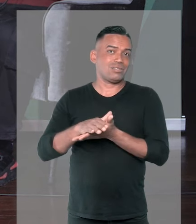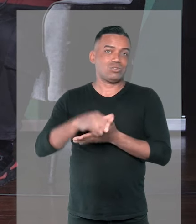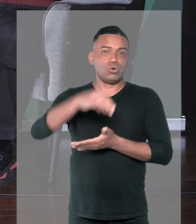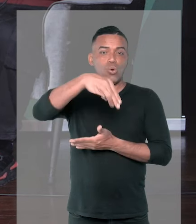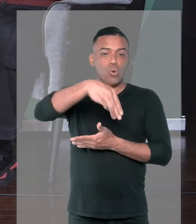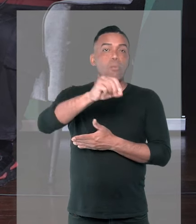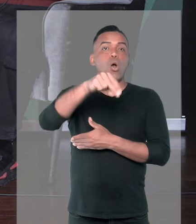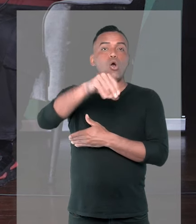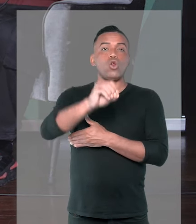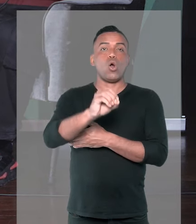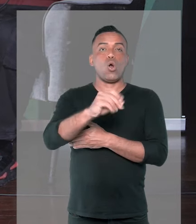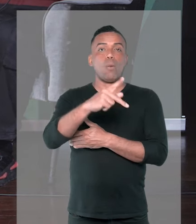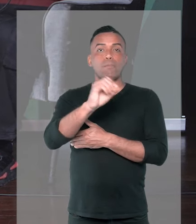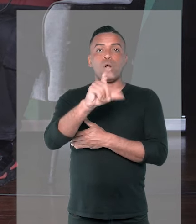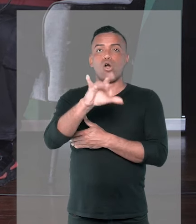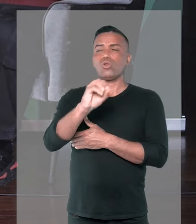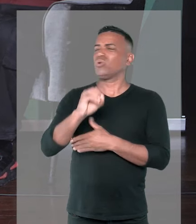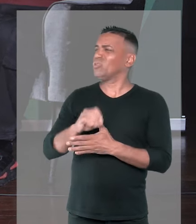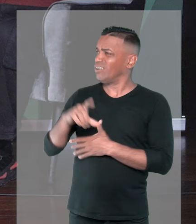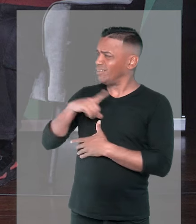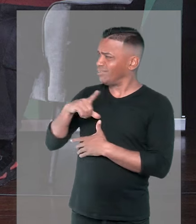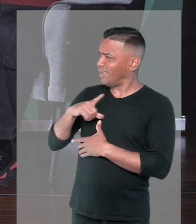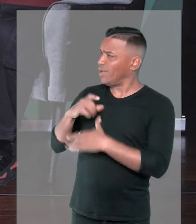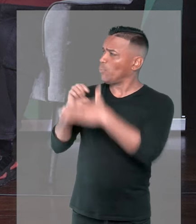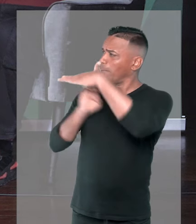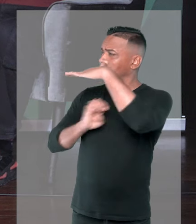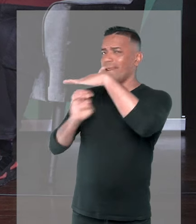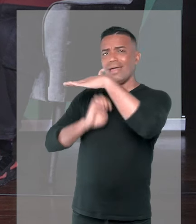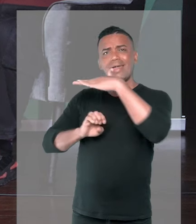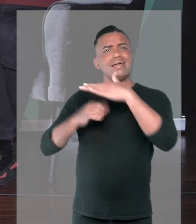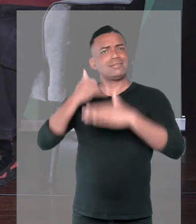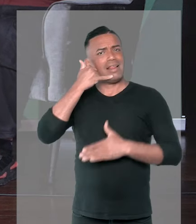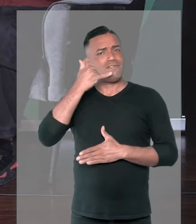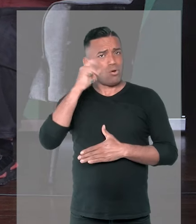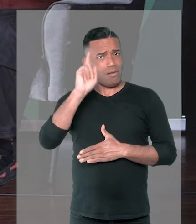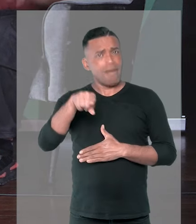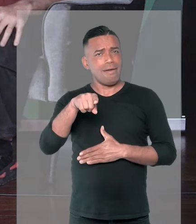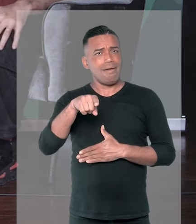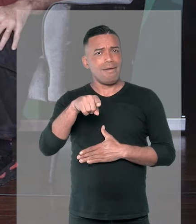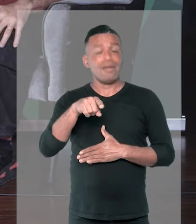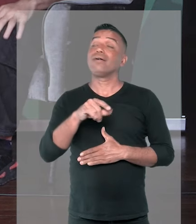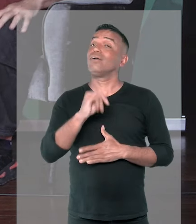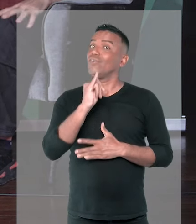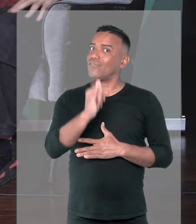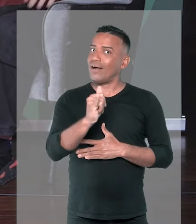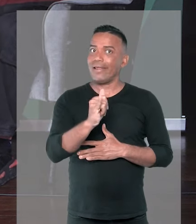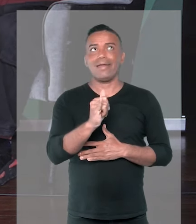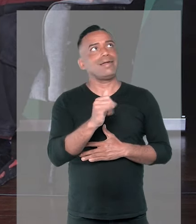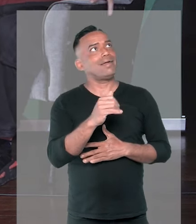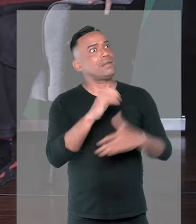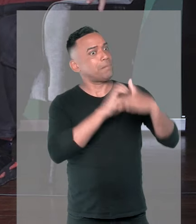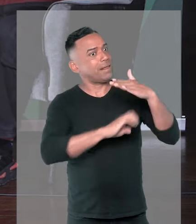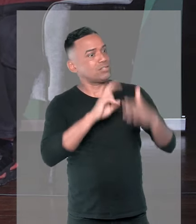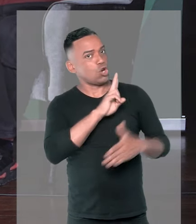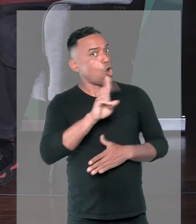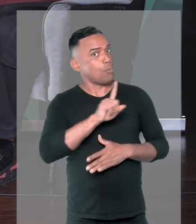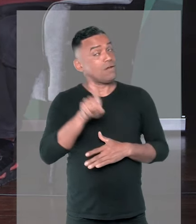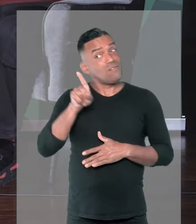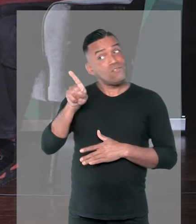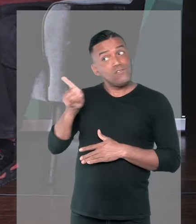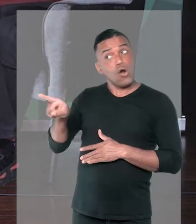legal de celular aí que é assim Hum Tem uma empresa de celular por aí que é assim não foi eu disse que não ia mencionar o nome de ninguém